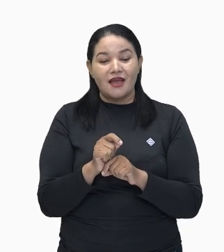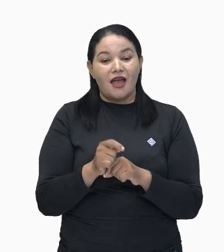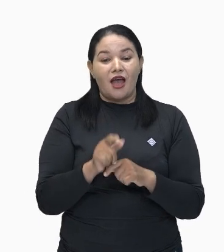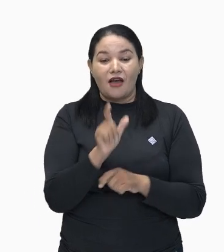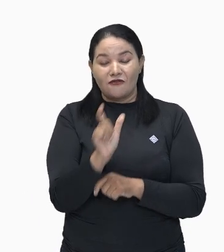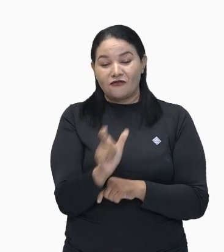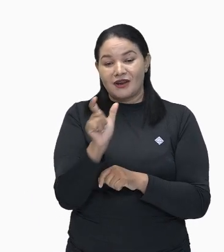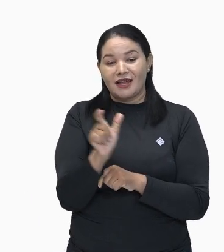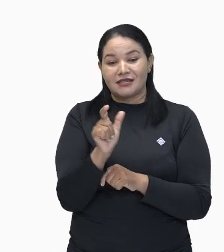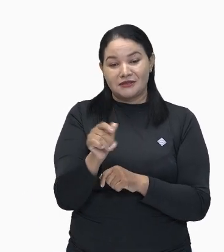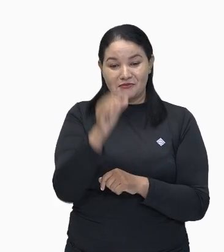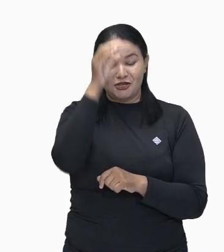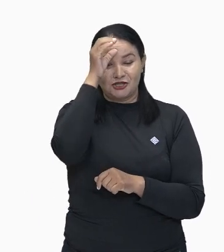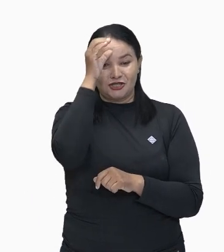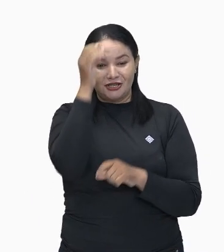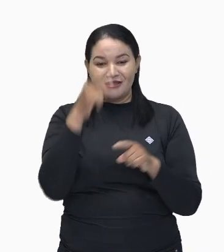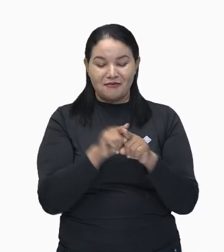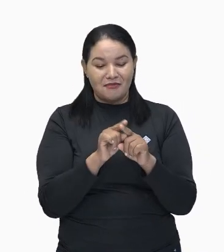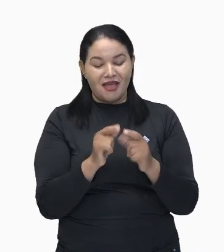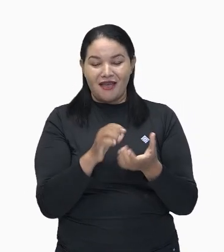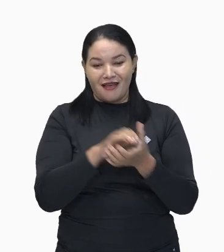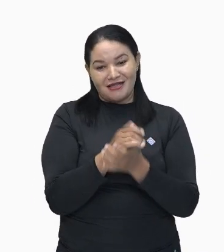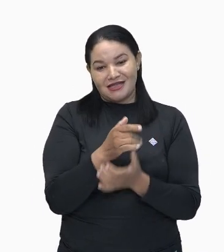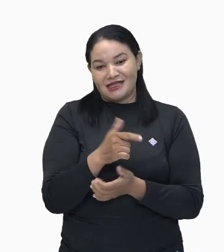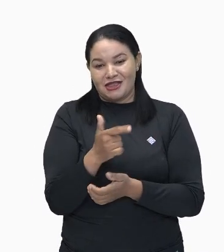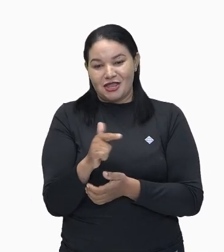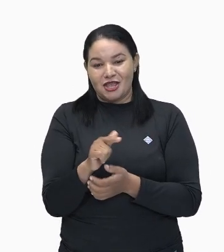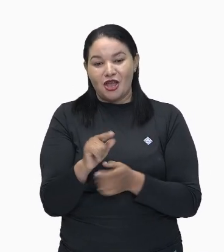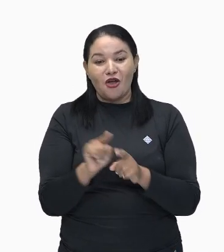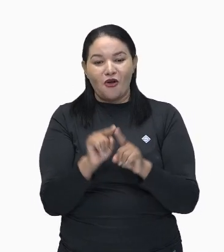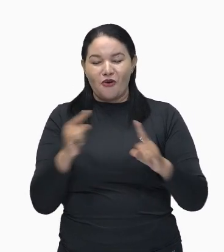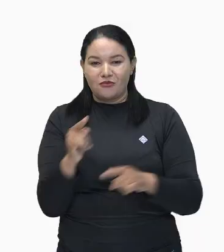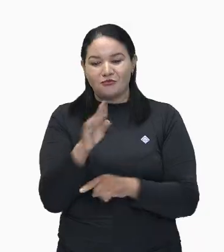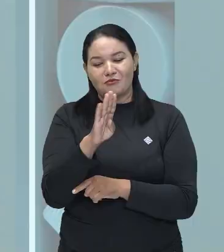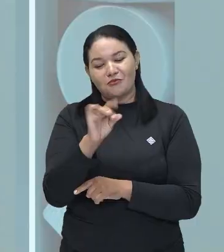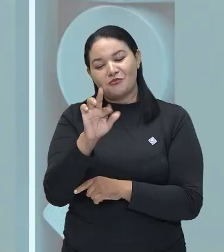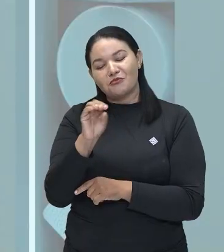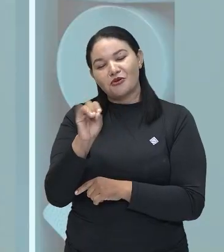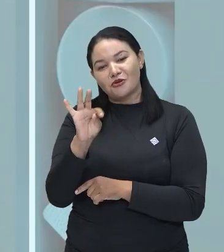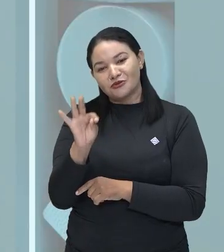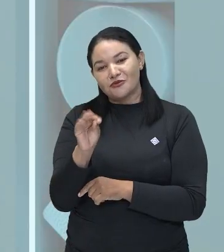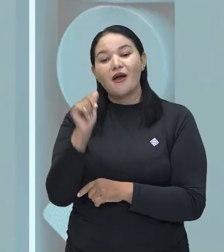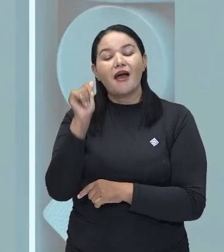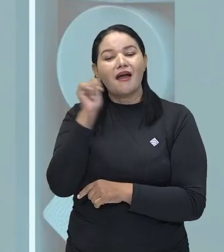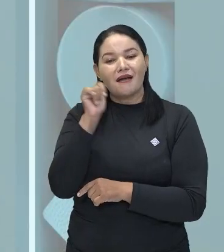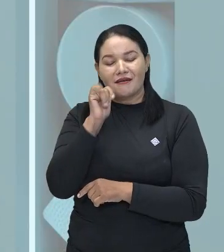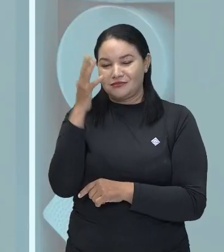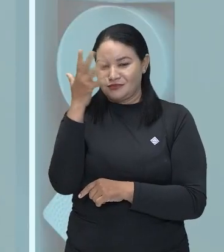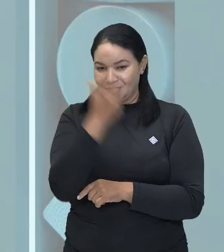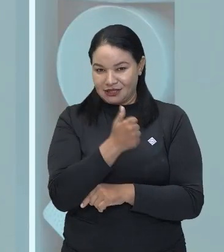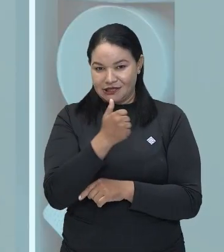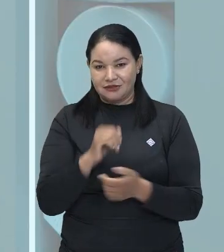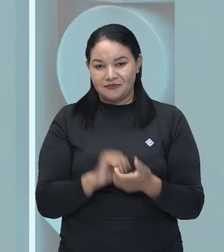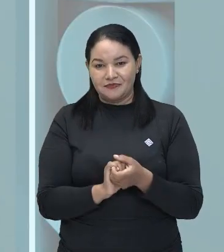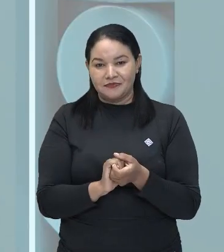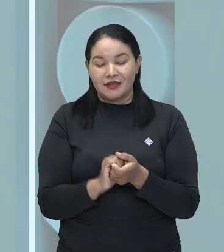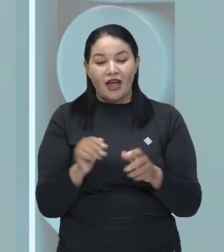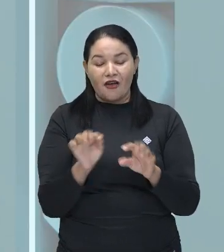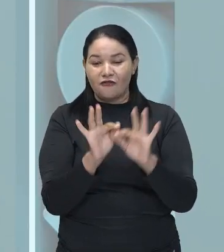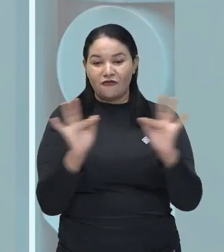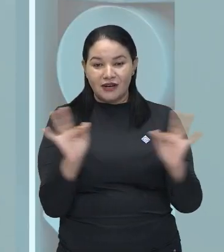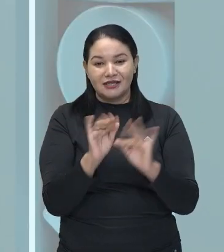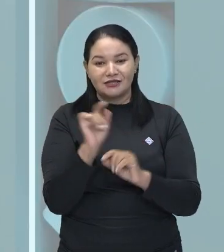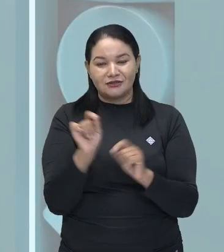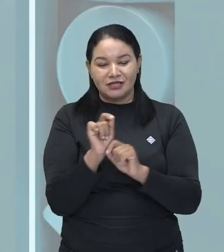casar, Broto, que é a garota desejada. Então, quando falava, essa daí vai ficar pra tia. Essa vai ficar pra tia, porque não ia